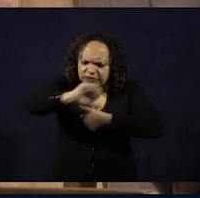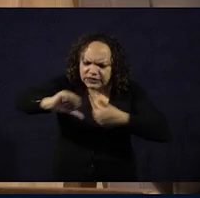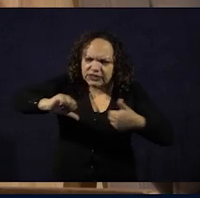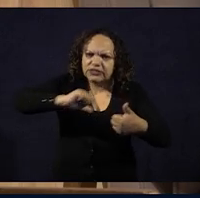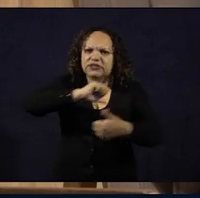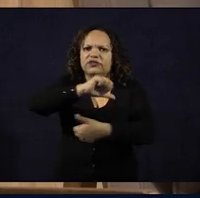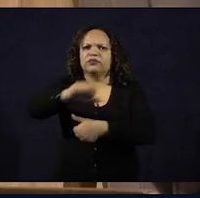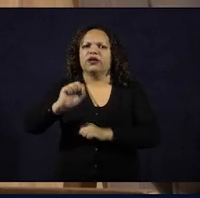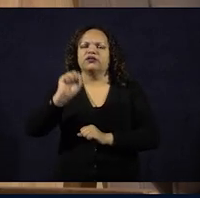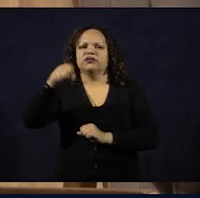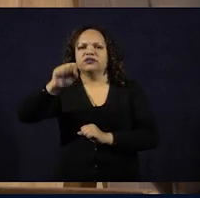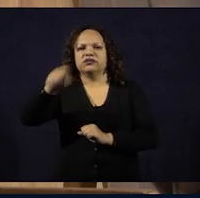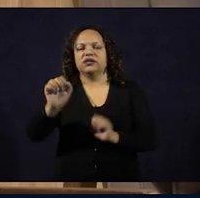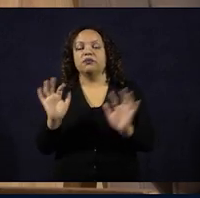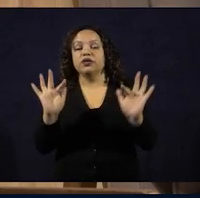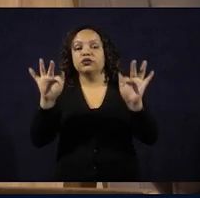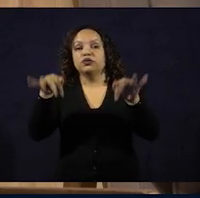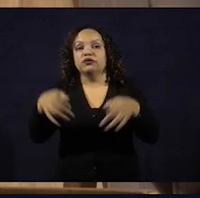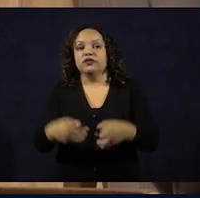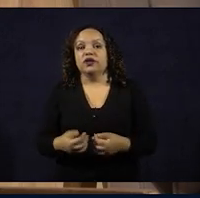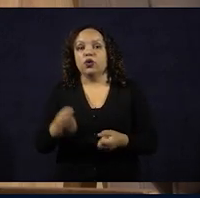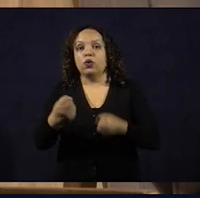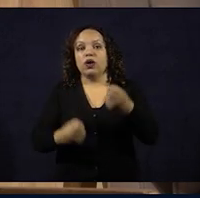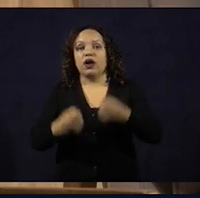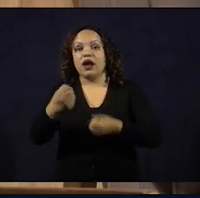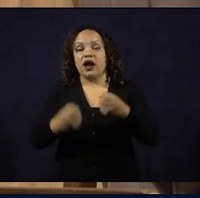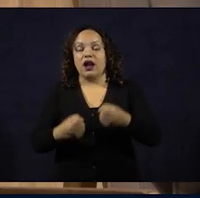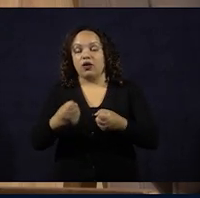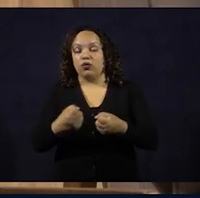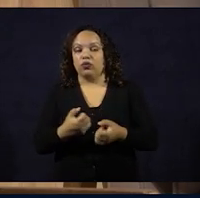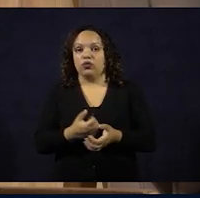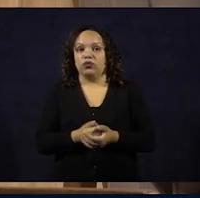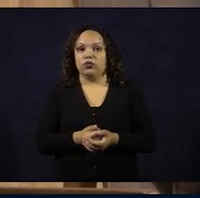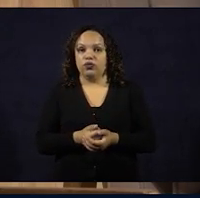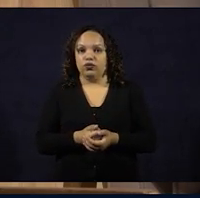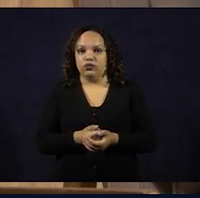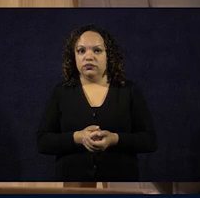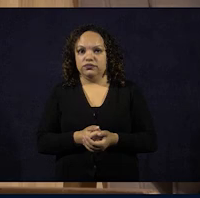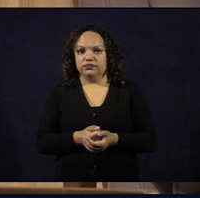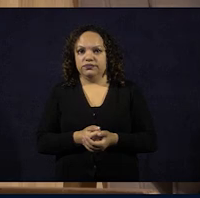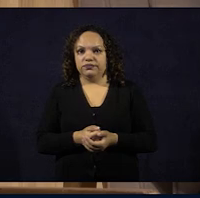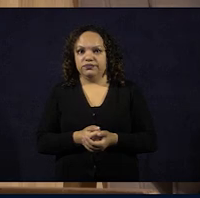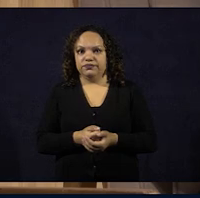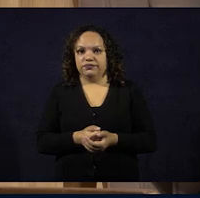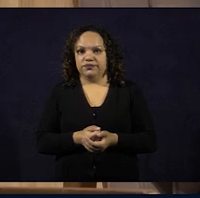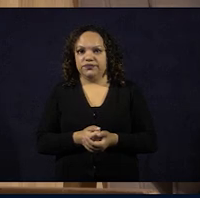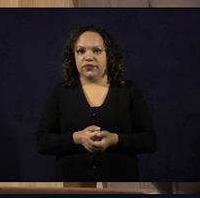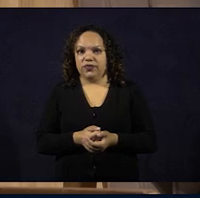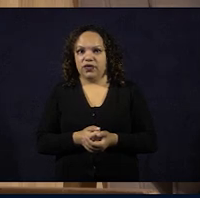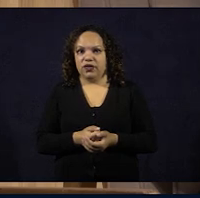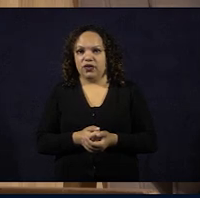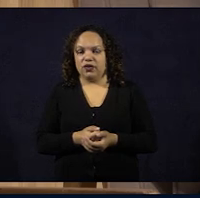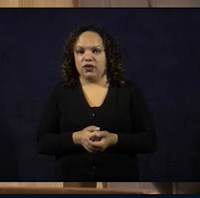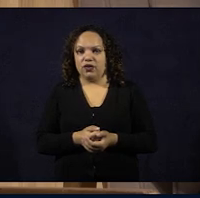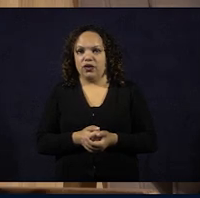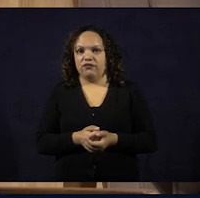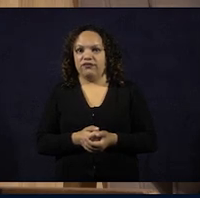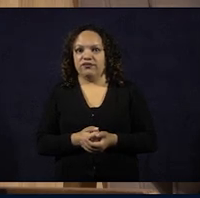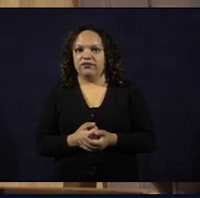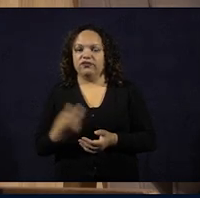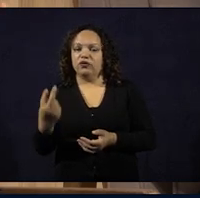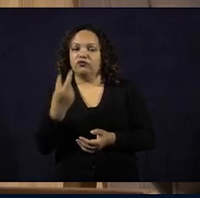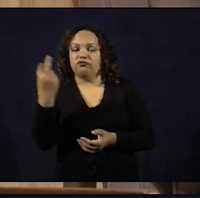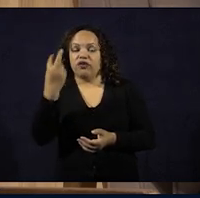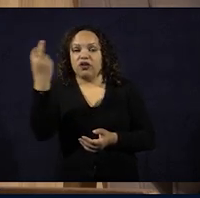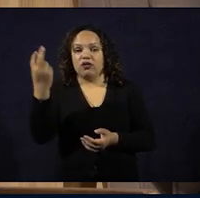energética mas no final o Carrossel de combustível que até o que a Tesla posta hoje vai tá alta também vai estar presente Qual que é a vantagem você